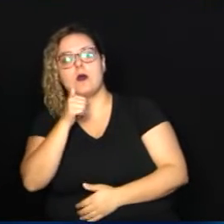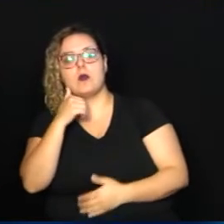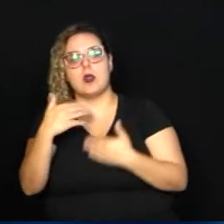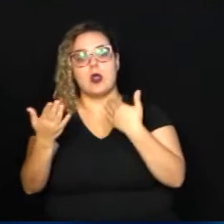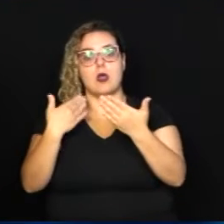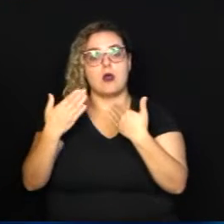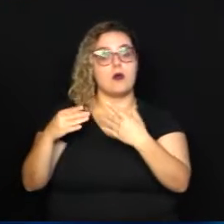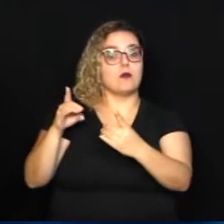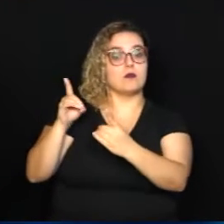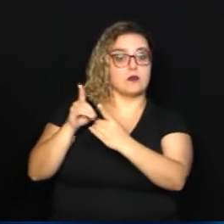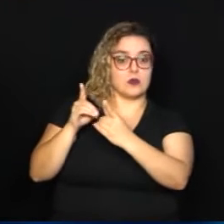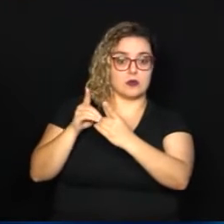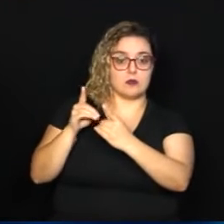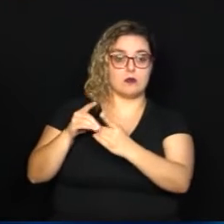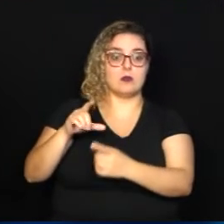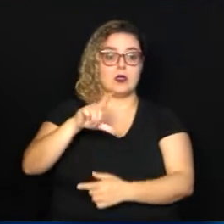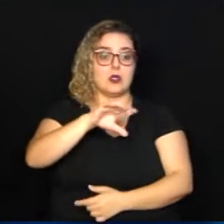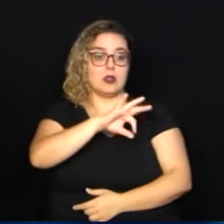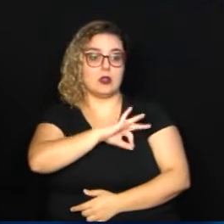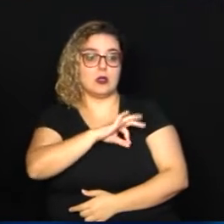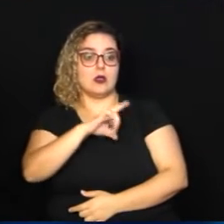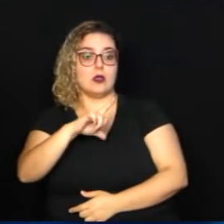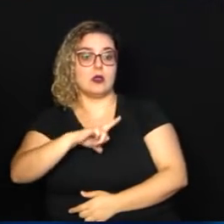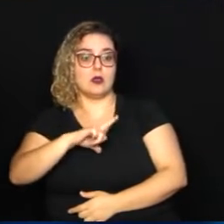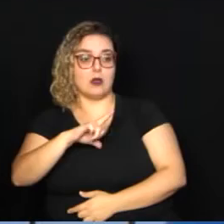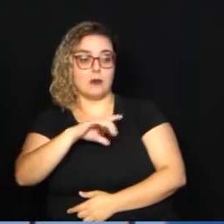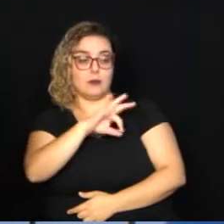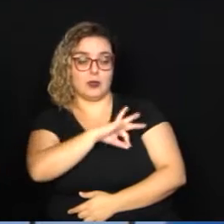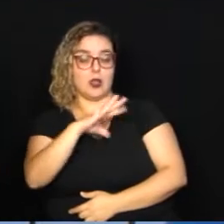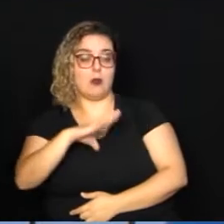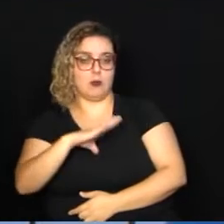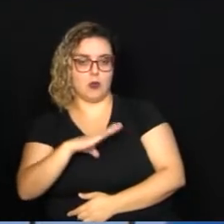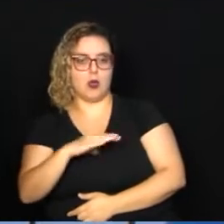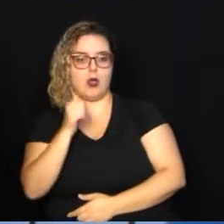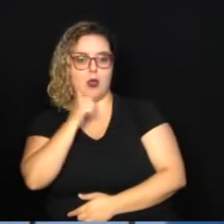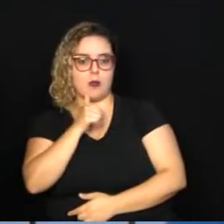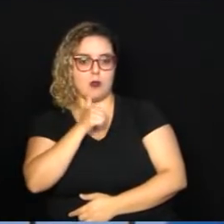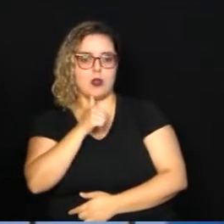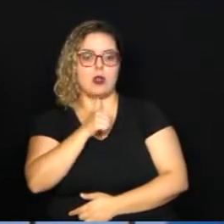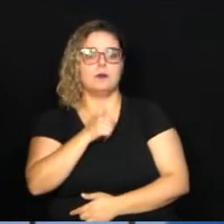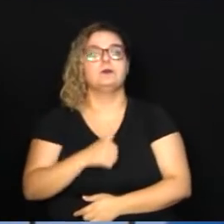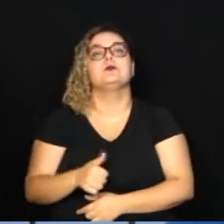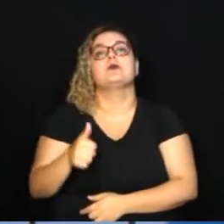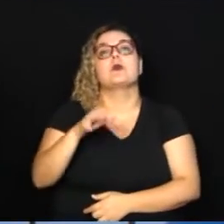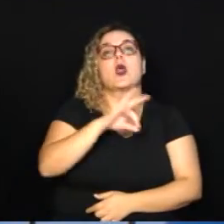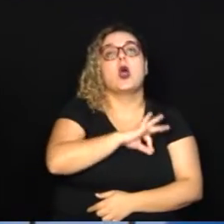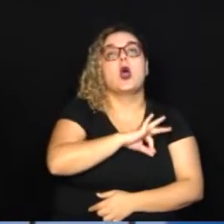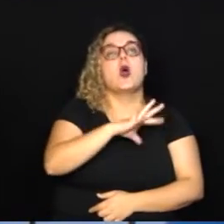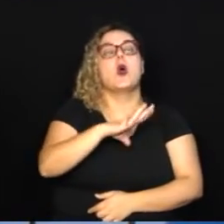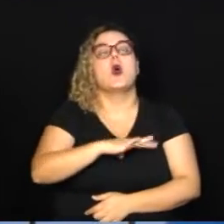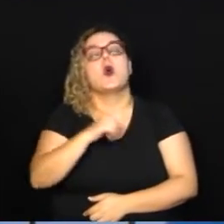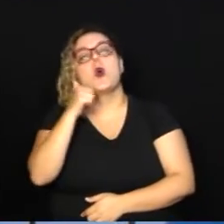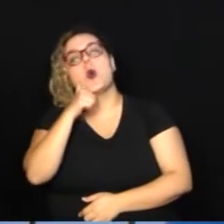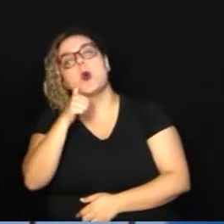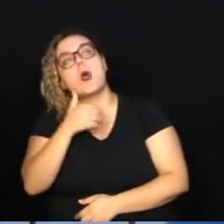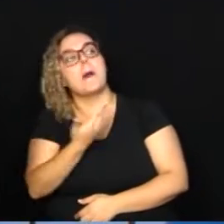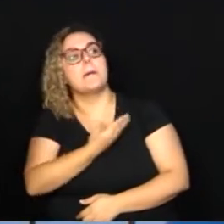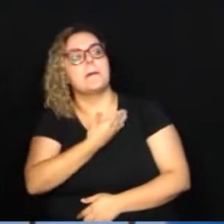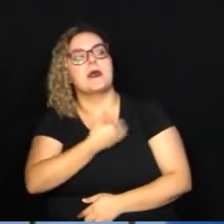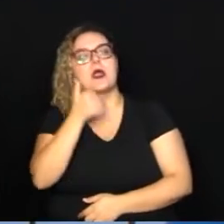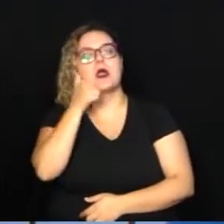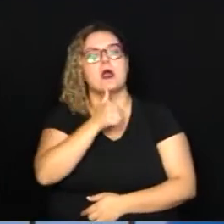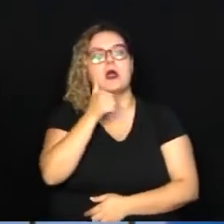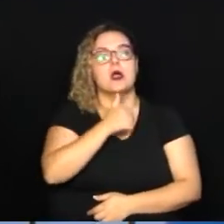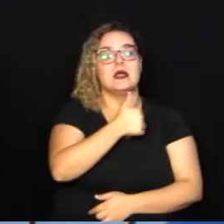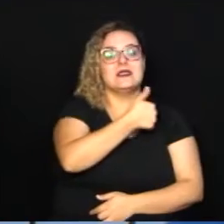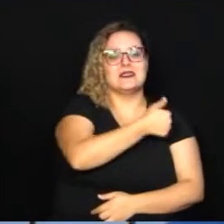é atendida pela Guarda Municipal. E esse programa da Guarda Amiga da Mulher, hoje acompanha